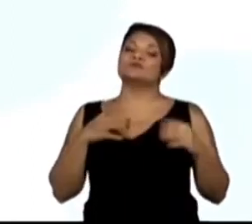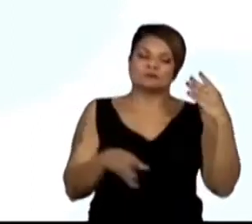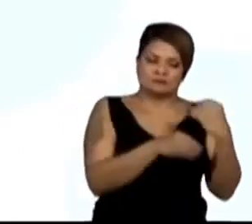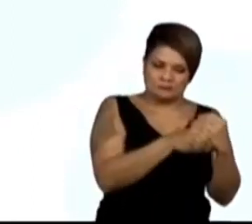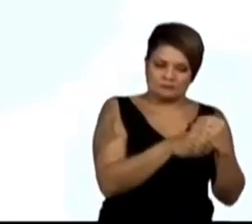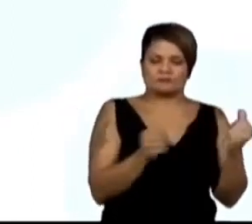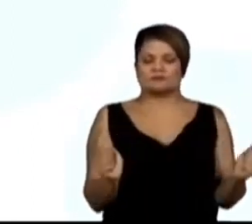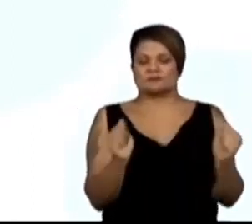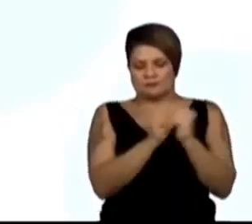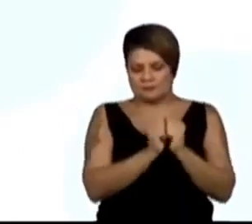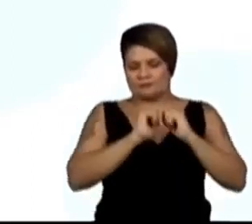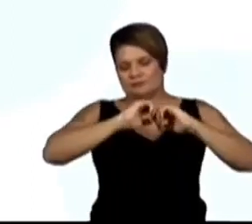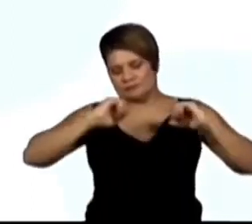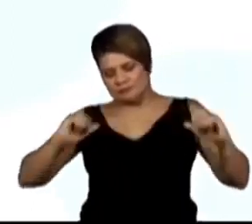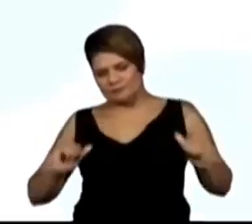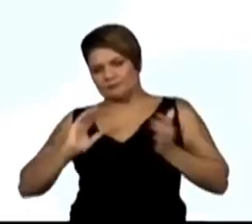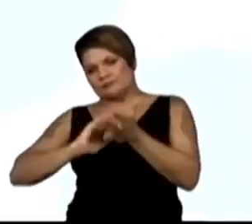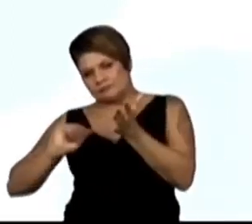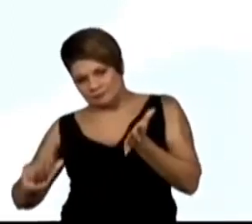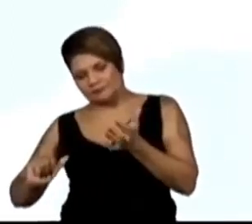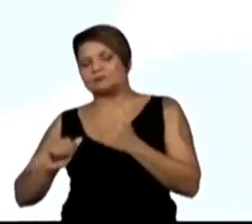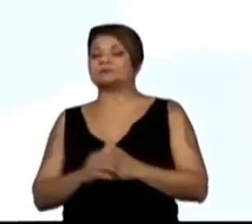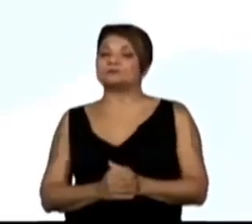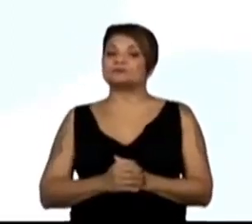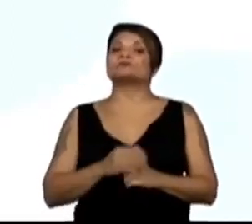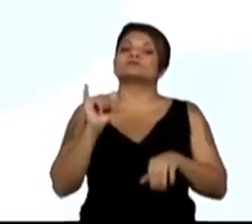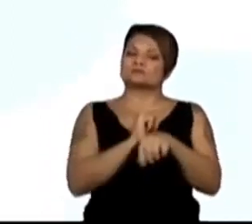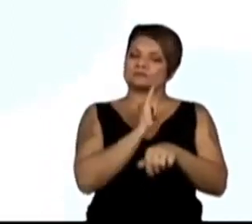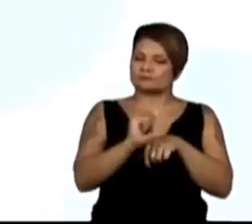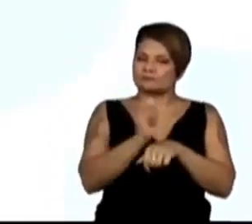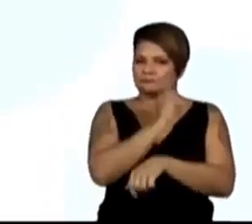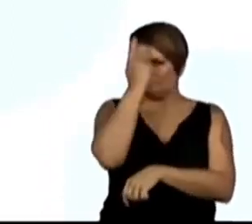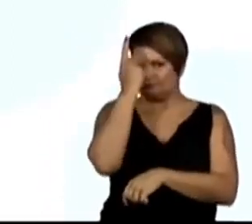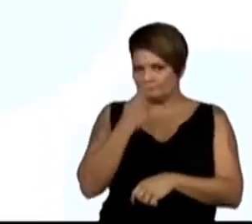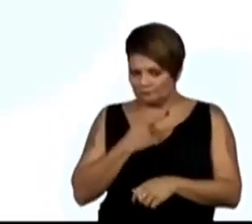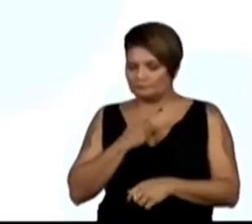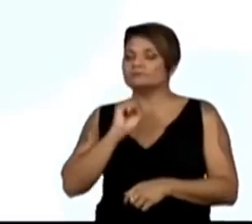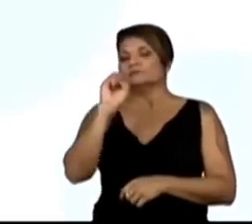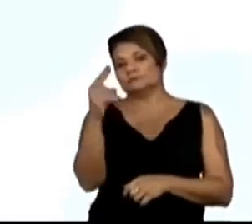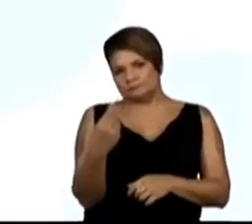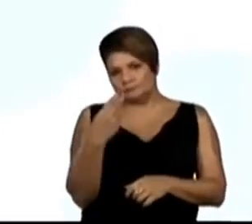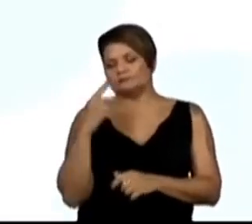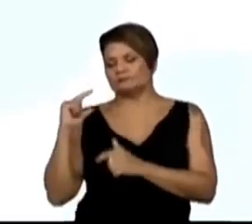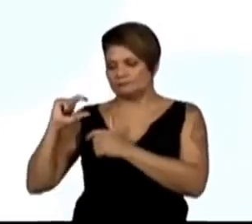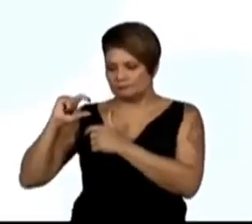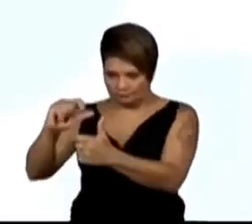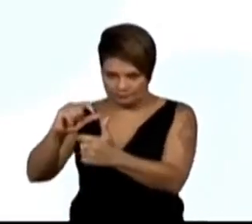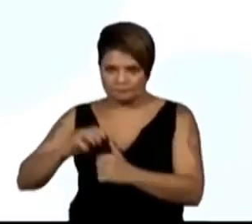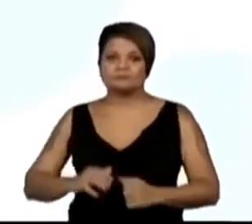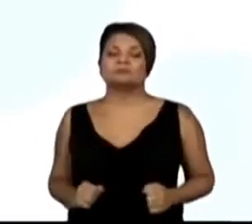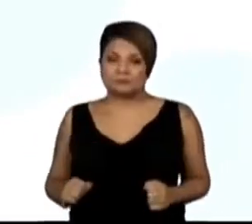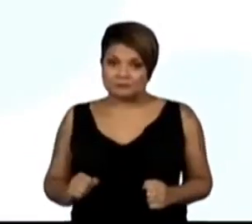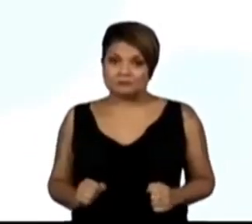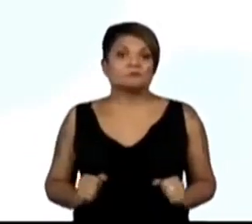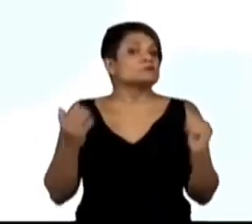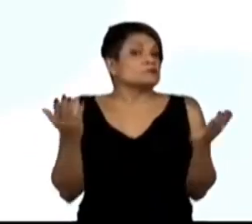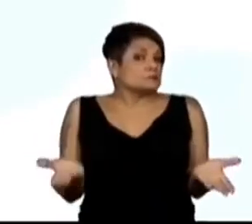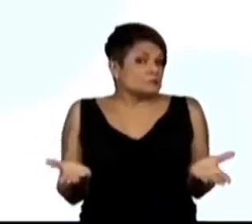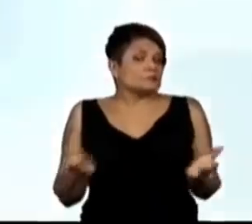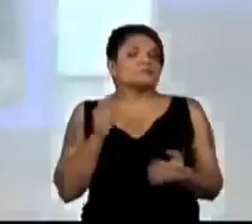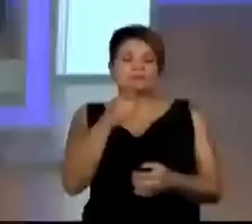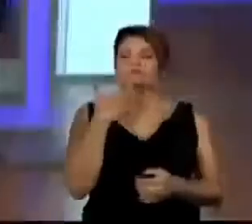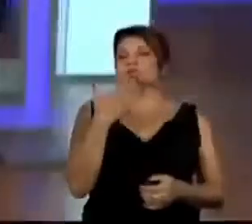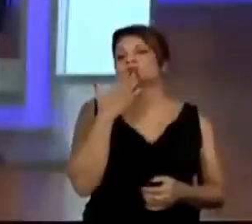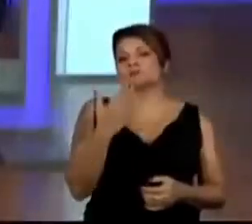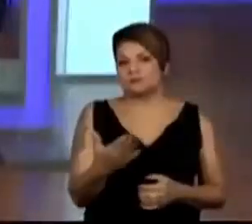acrescentar, separar, retirar, utilizando estratégias pessoais ou convencionais, né? Por isso, a gente sempre